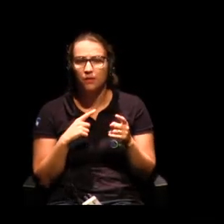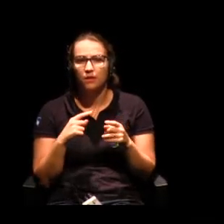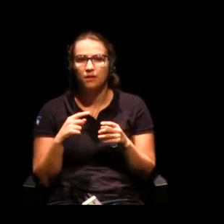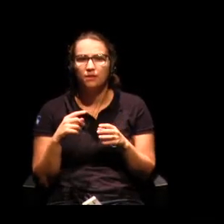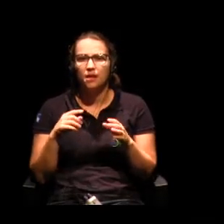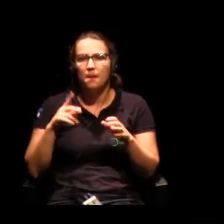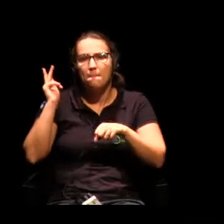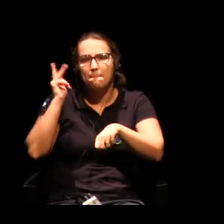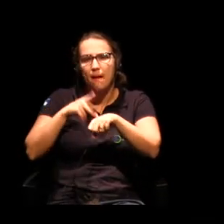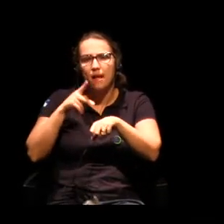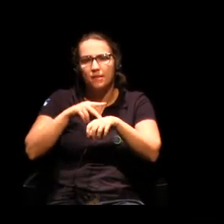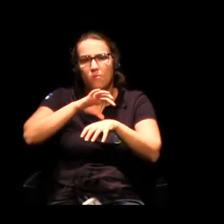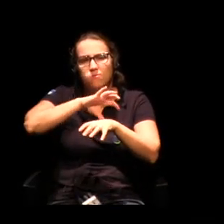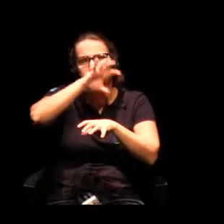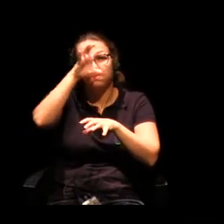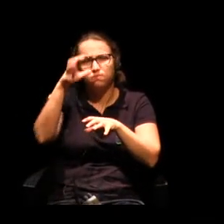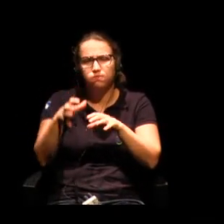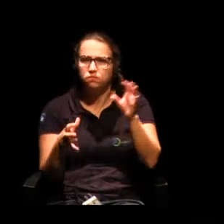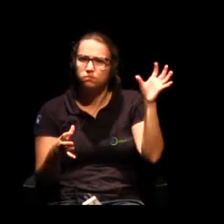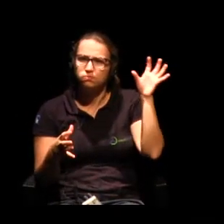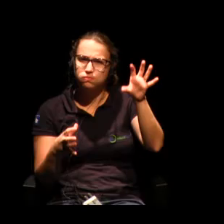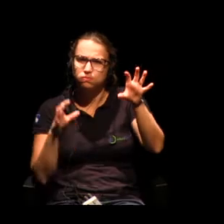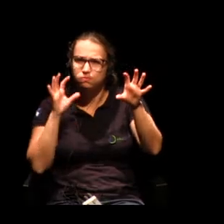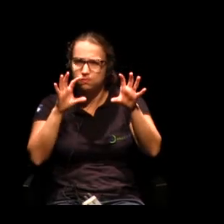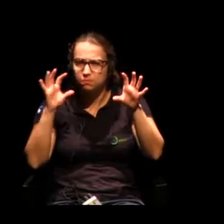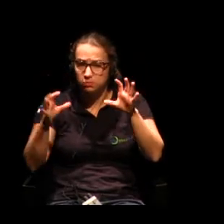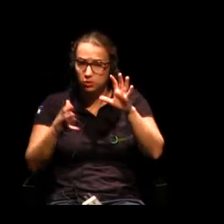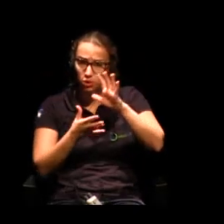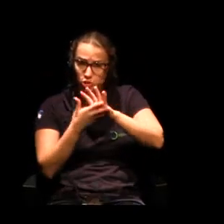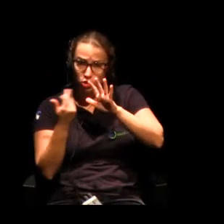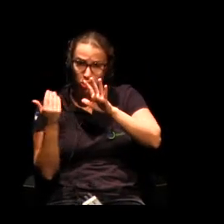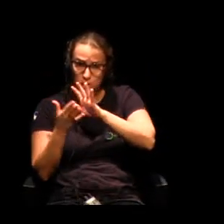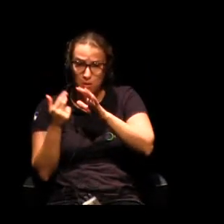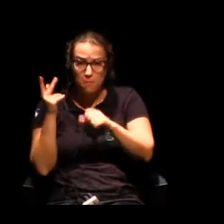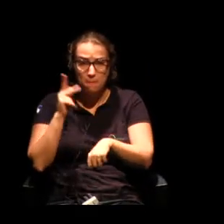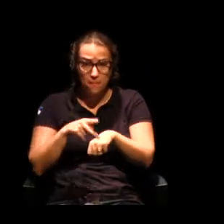e havia uma parte rochosa, e